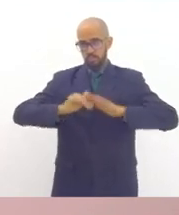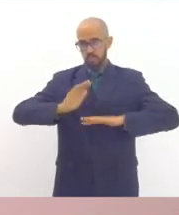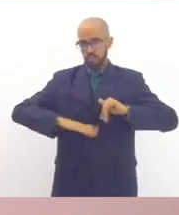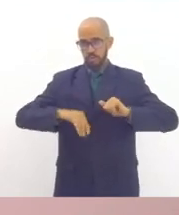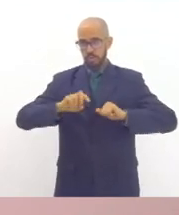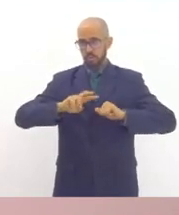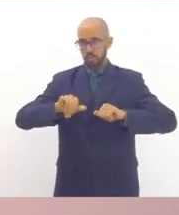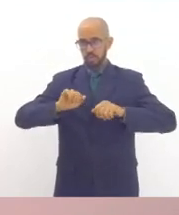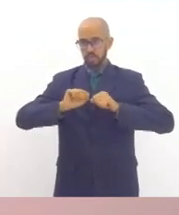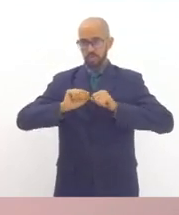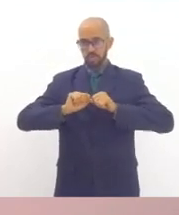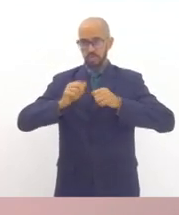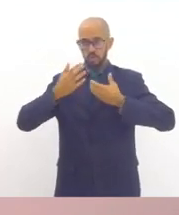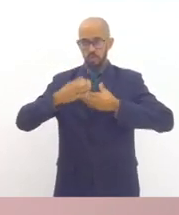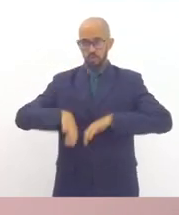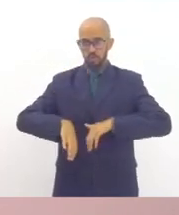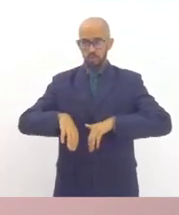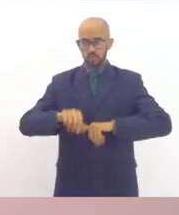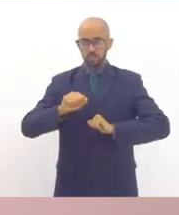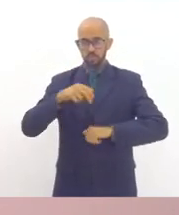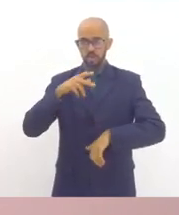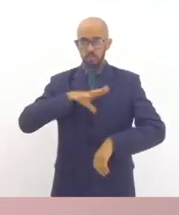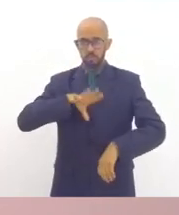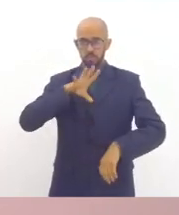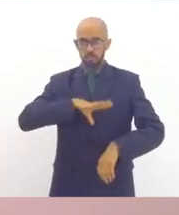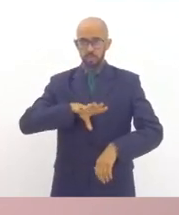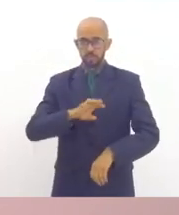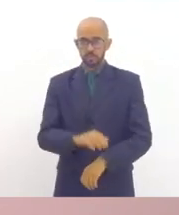vai fazer concurso para a língua portuguesa.